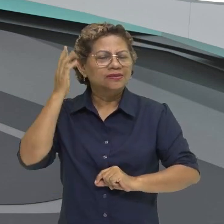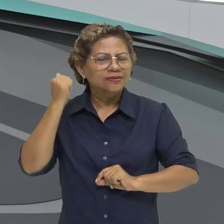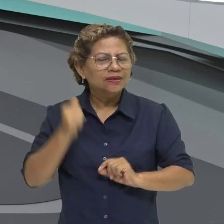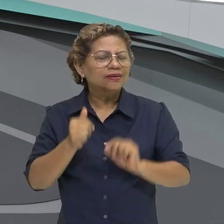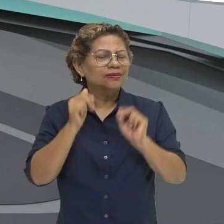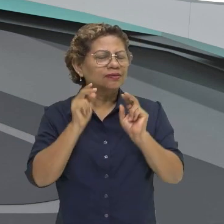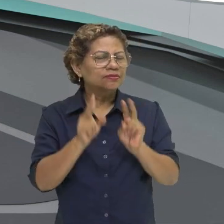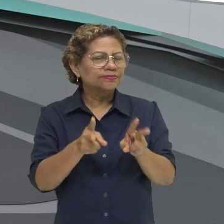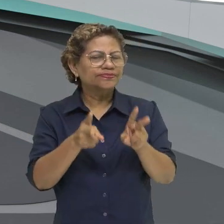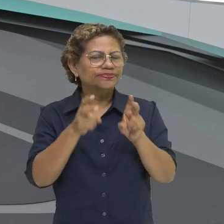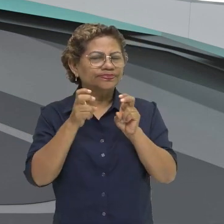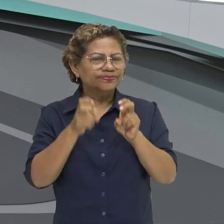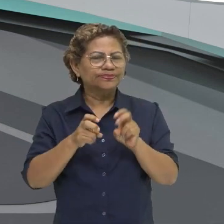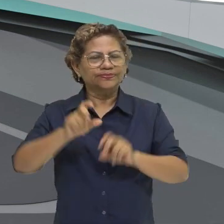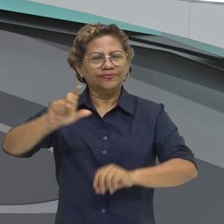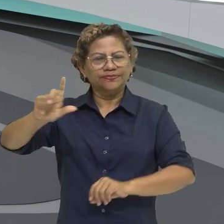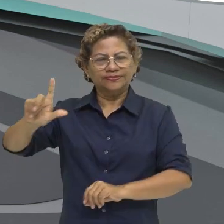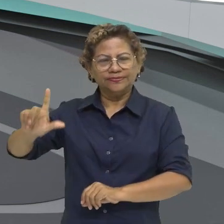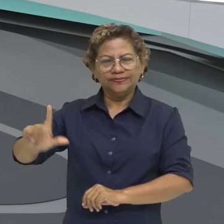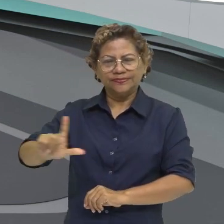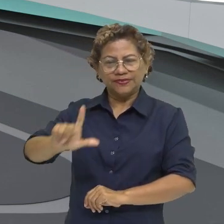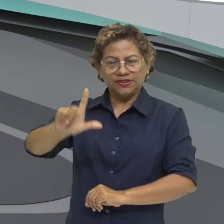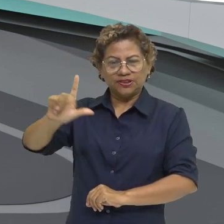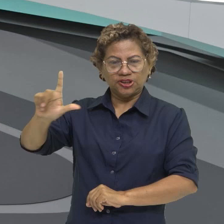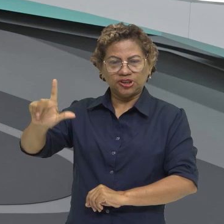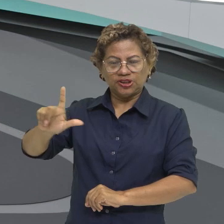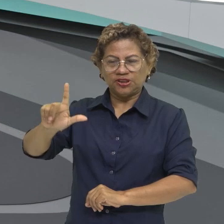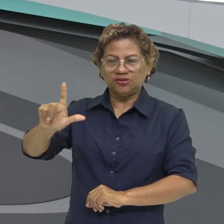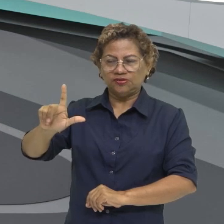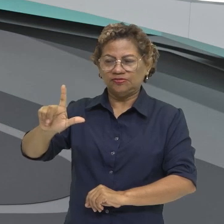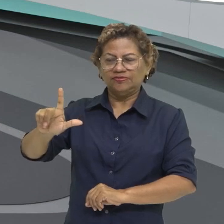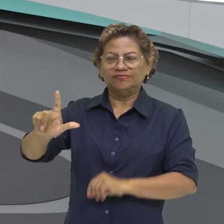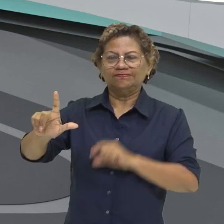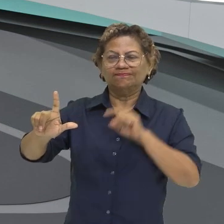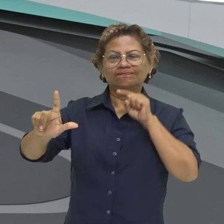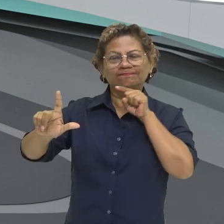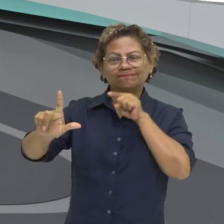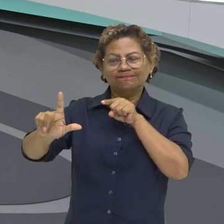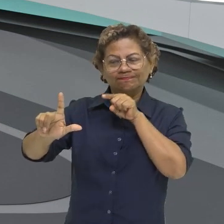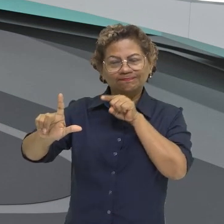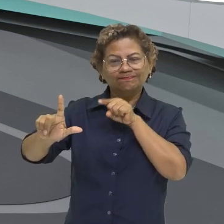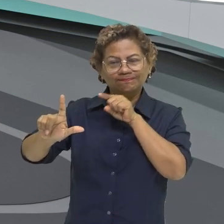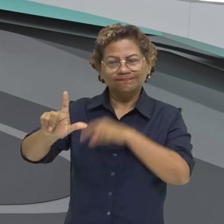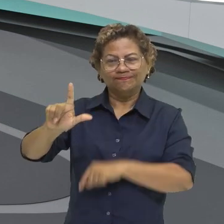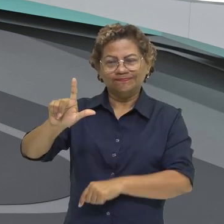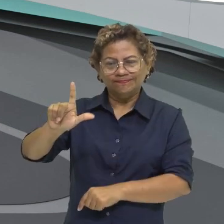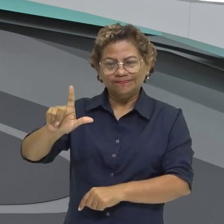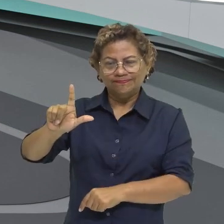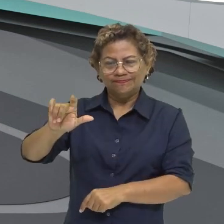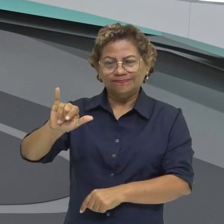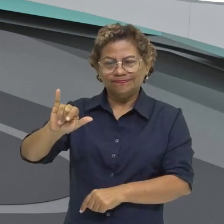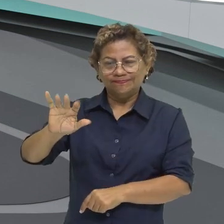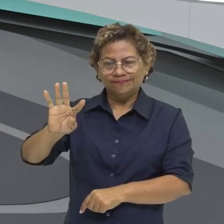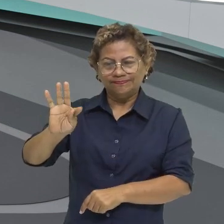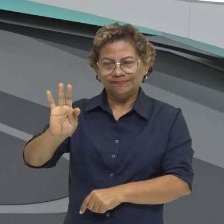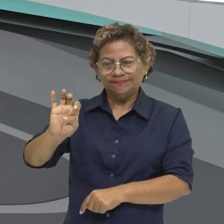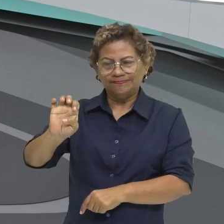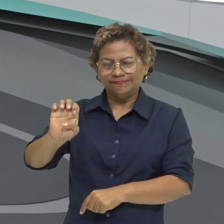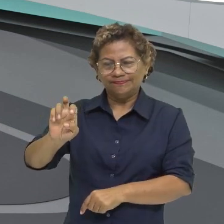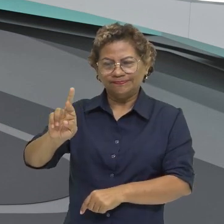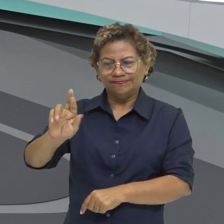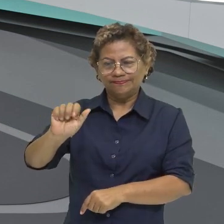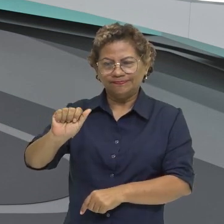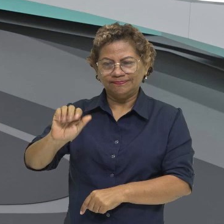né? Como eu também incluída, a literatura. Qual é o material da literatura?